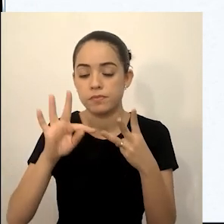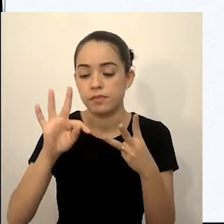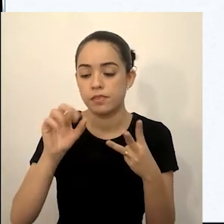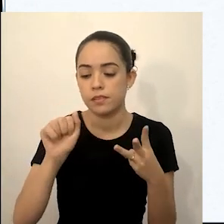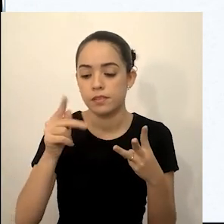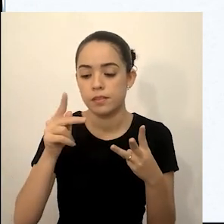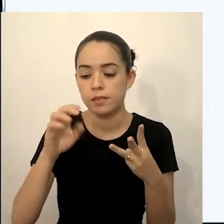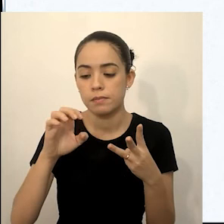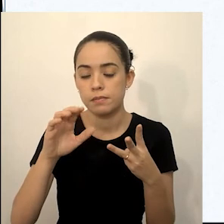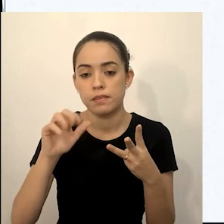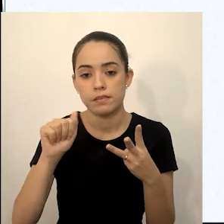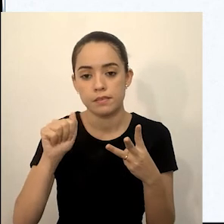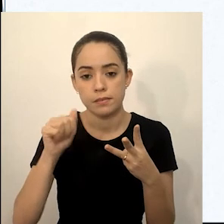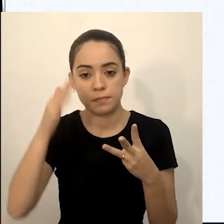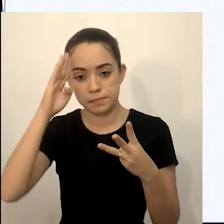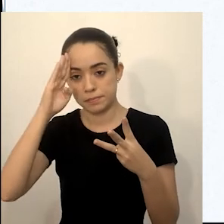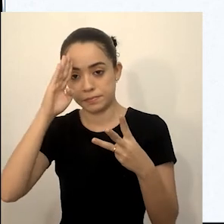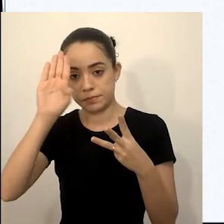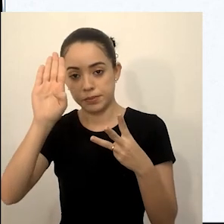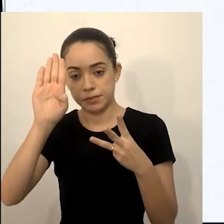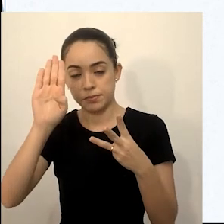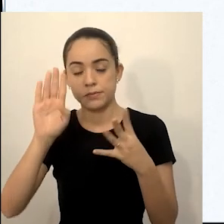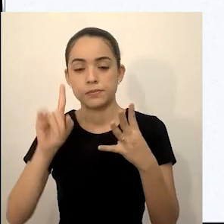da peça principal